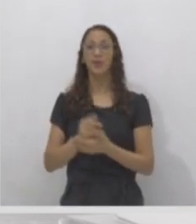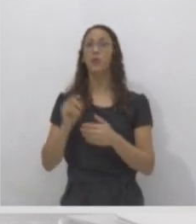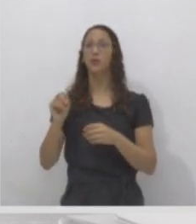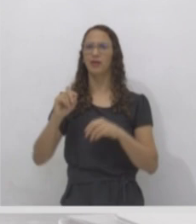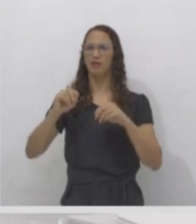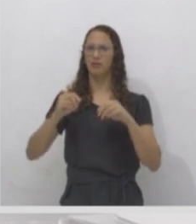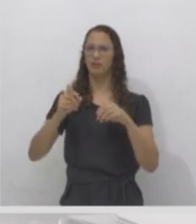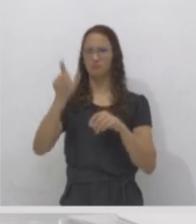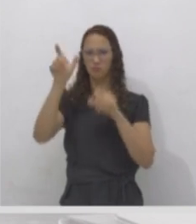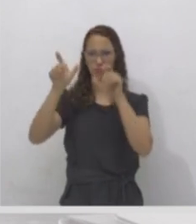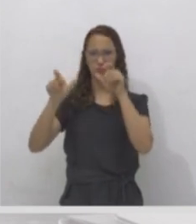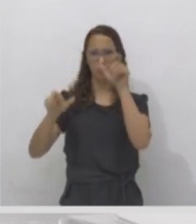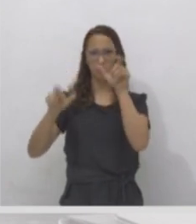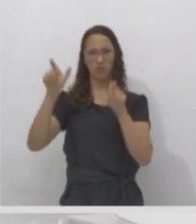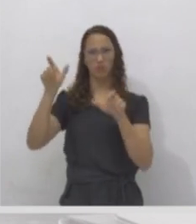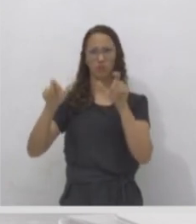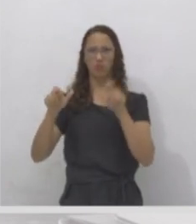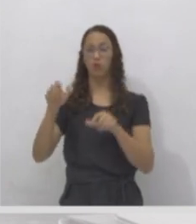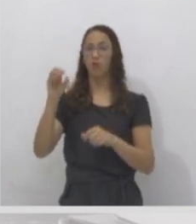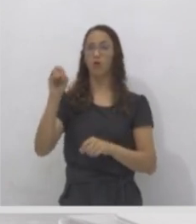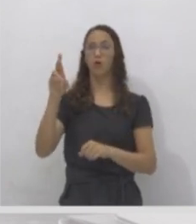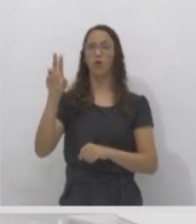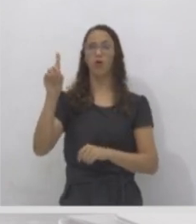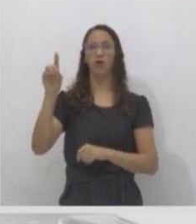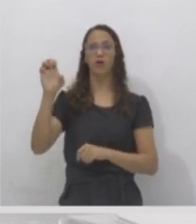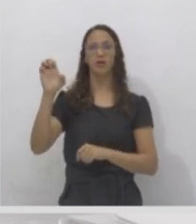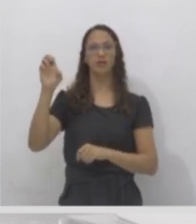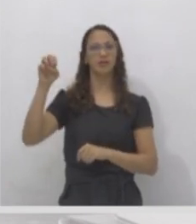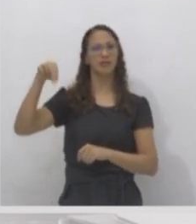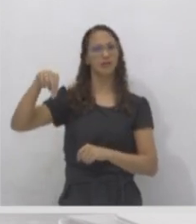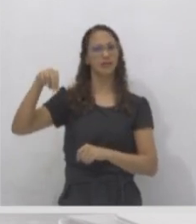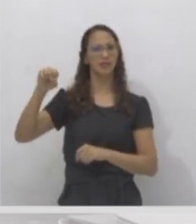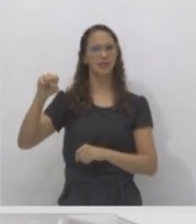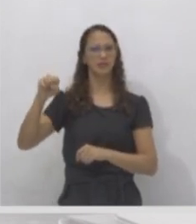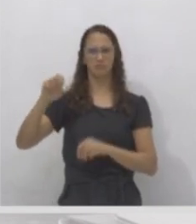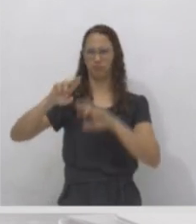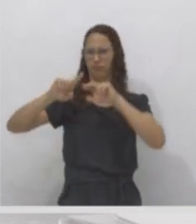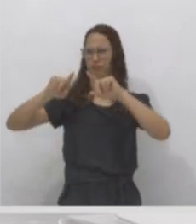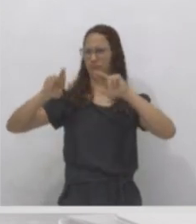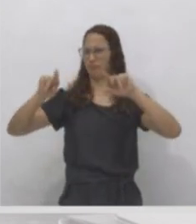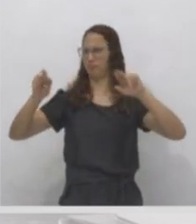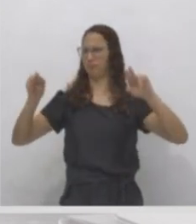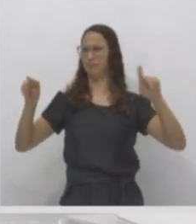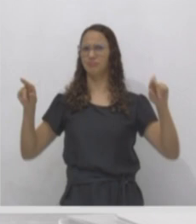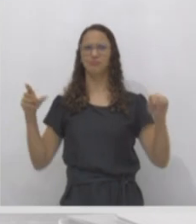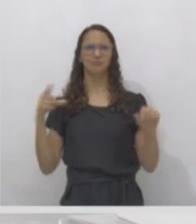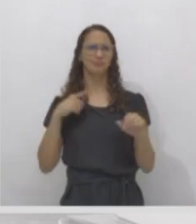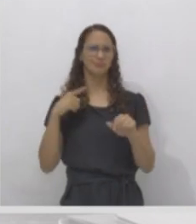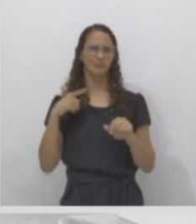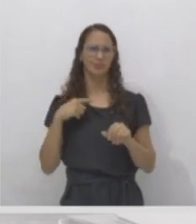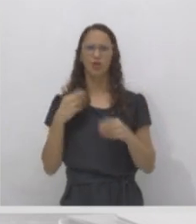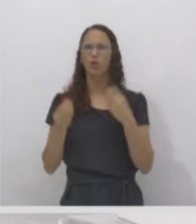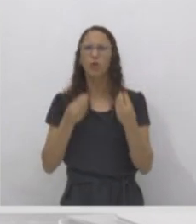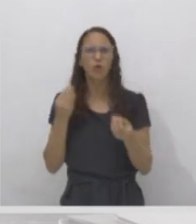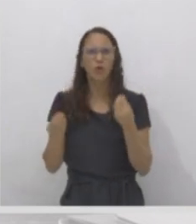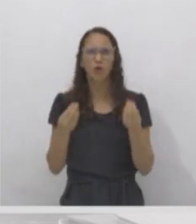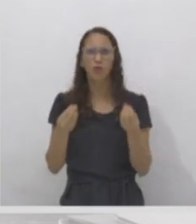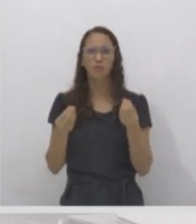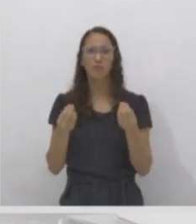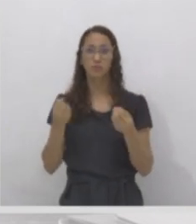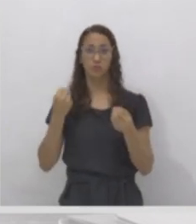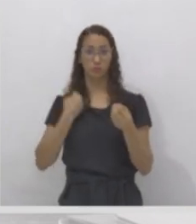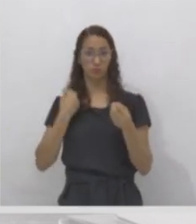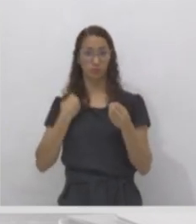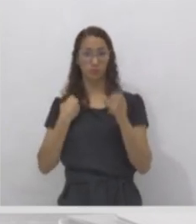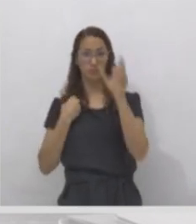ordens. Como nós vamos representar as diversas ordens? Você vai colocar o número e, em seguida,